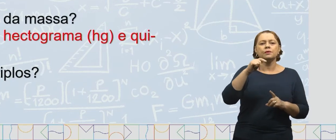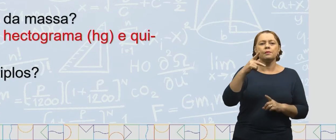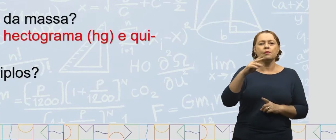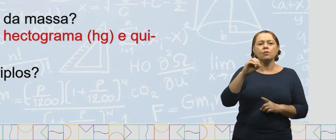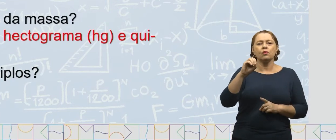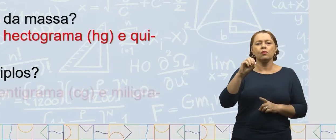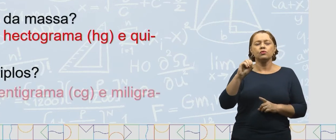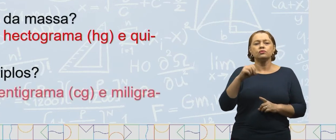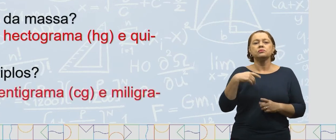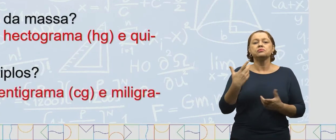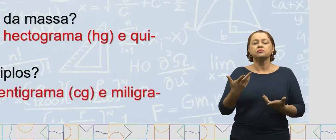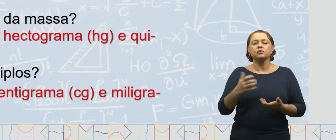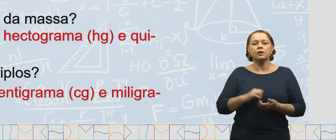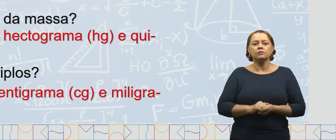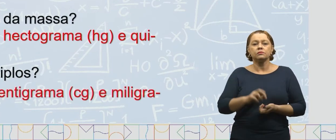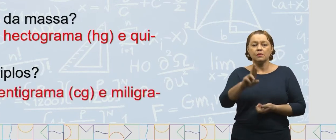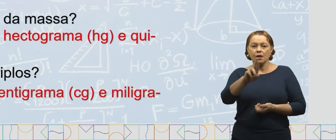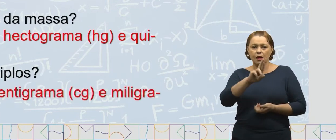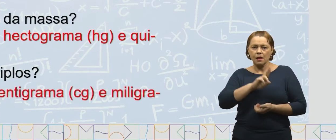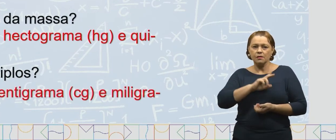submúltiplos? A resposta é